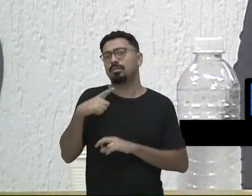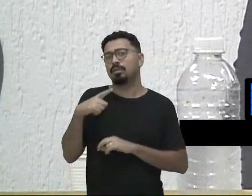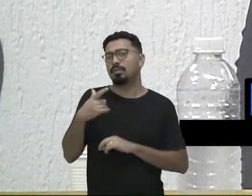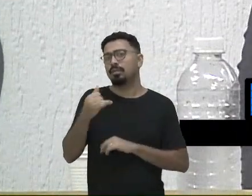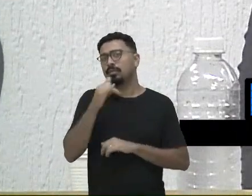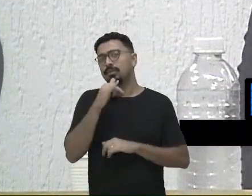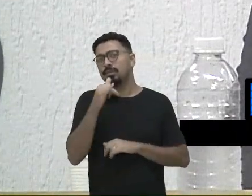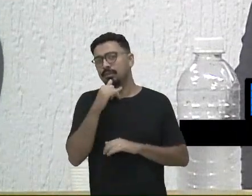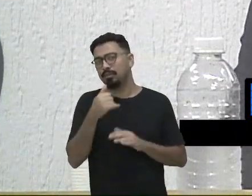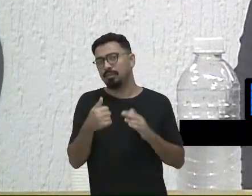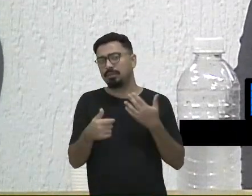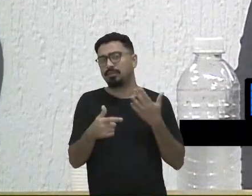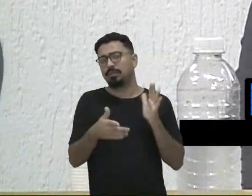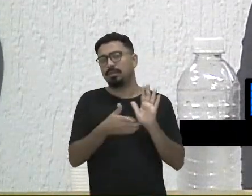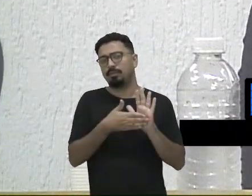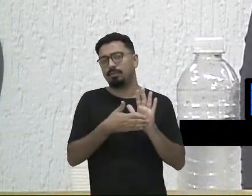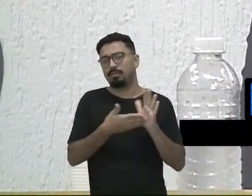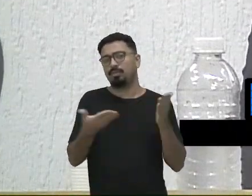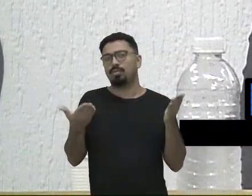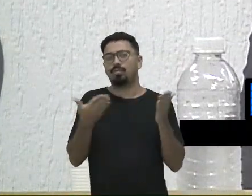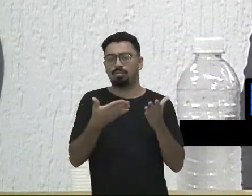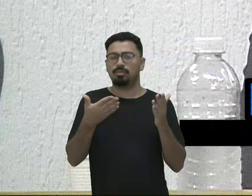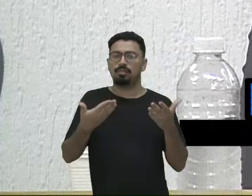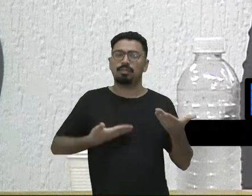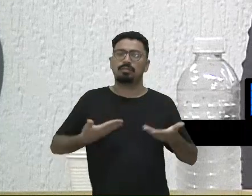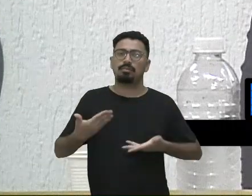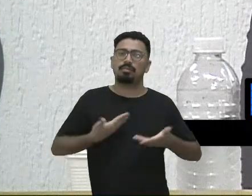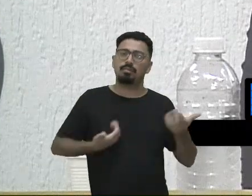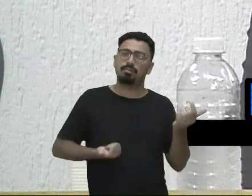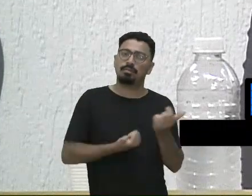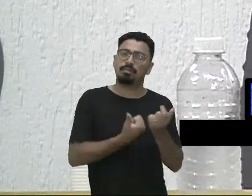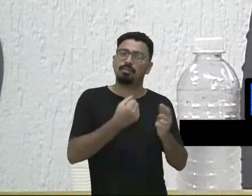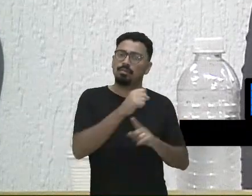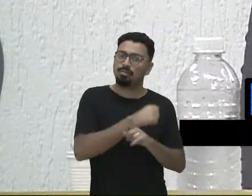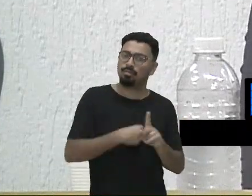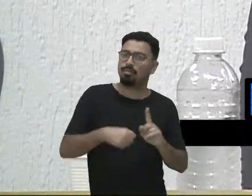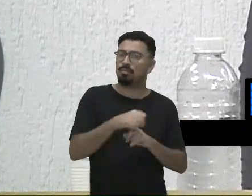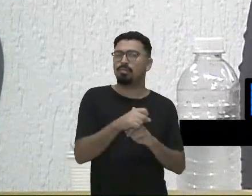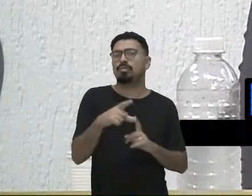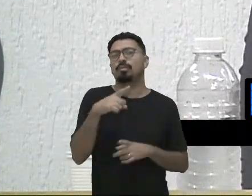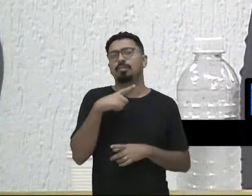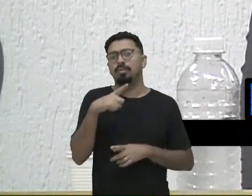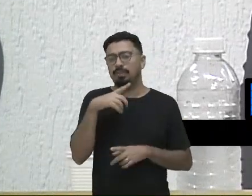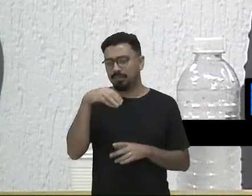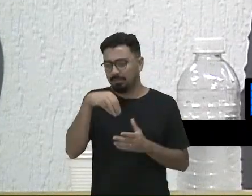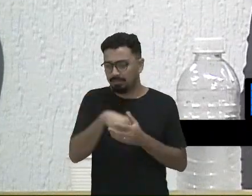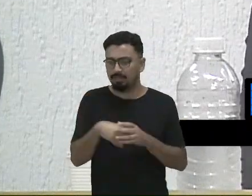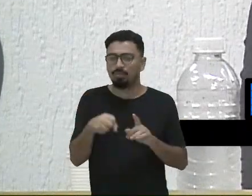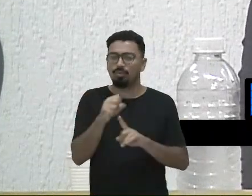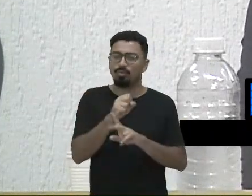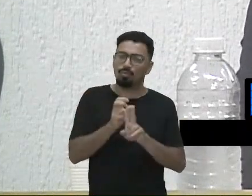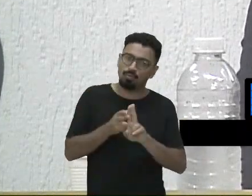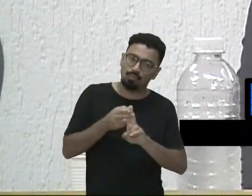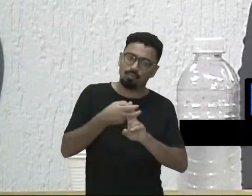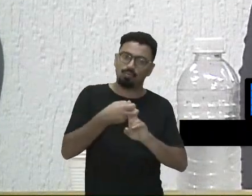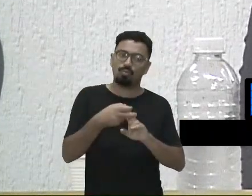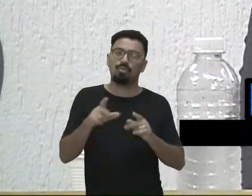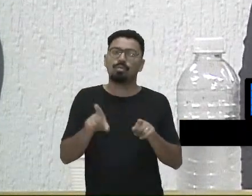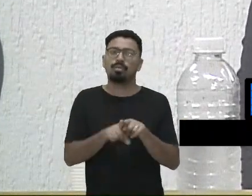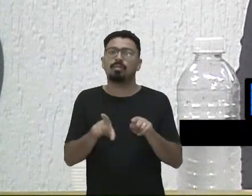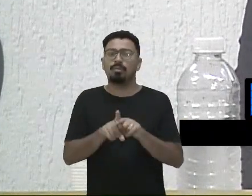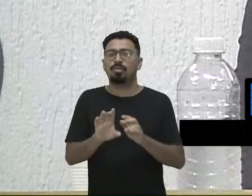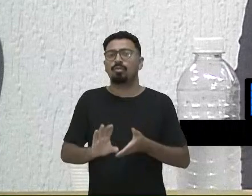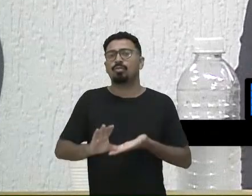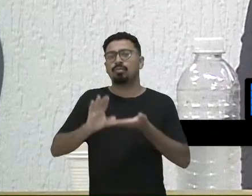que é a pauta dessa audiência sobre o serviço de assistência social, tendo orientações dentro do SUAS, tendo orientações do Conselho Nacional de Assistência